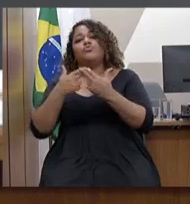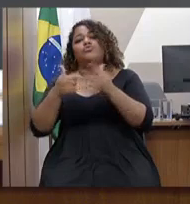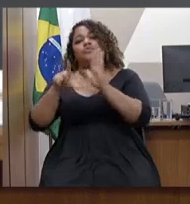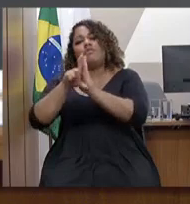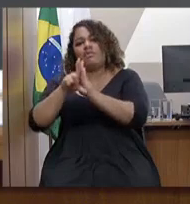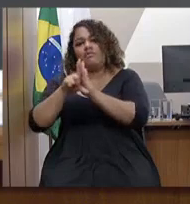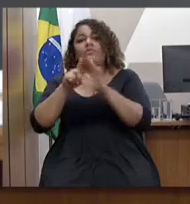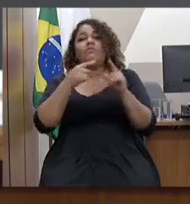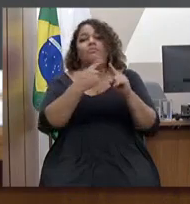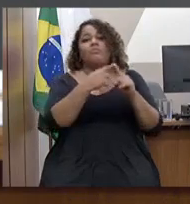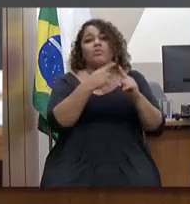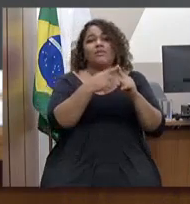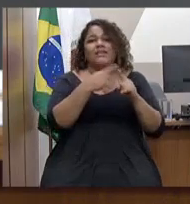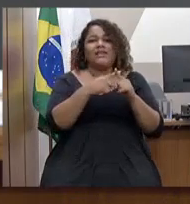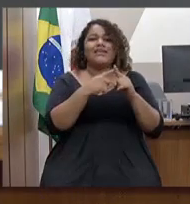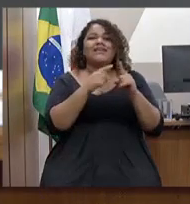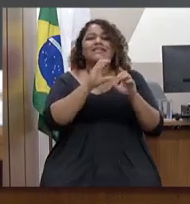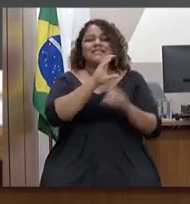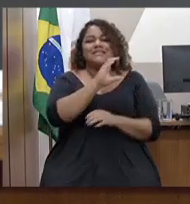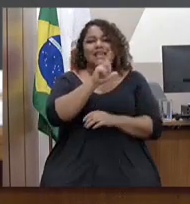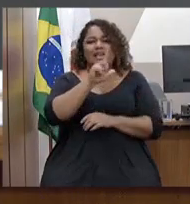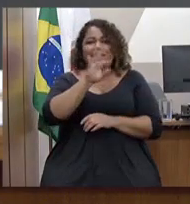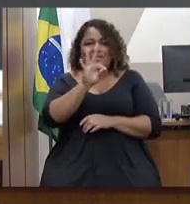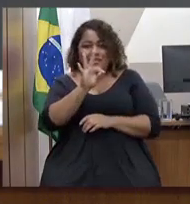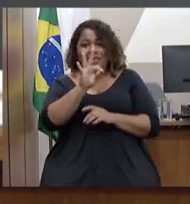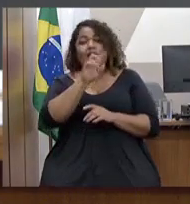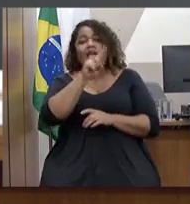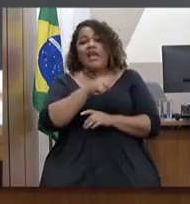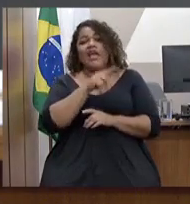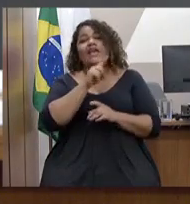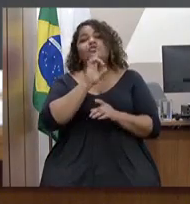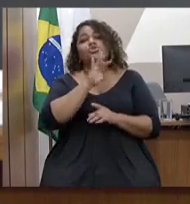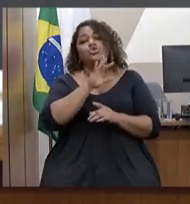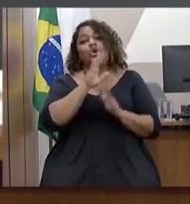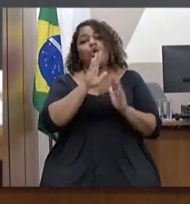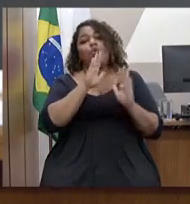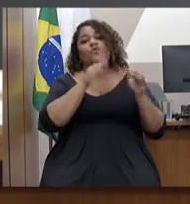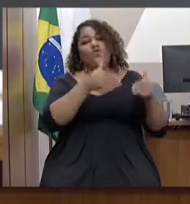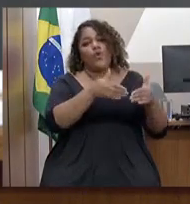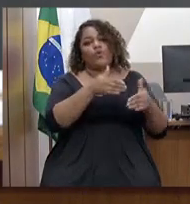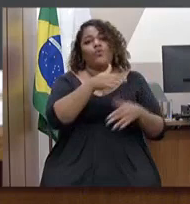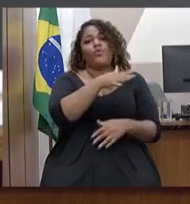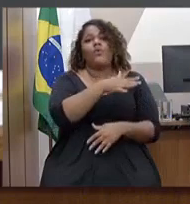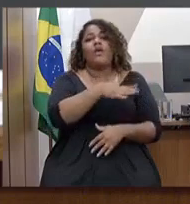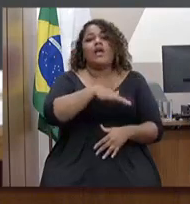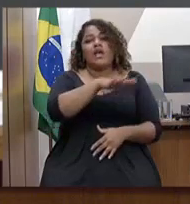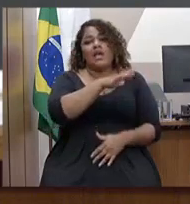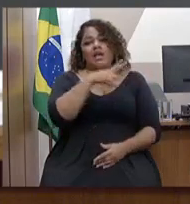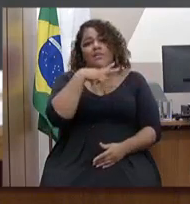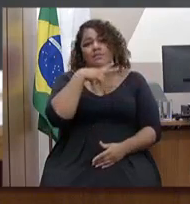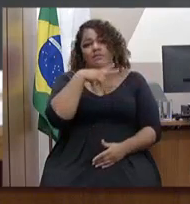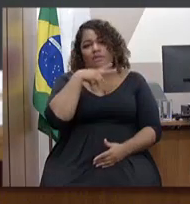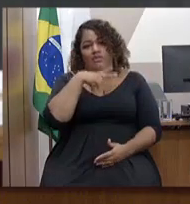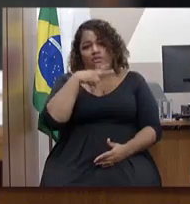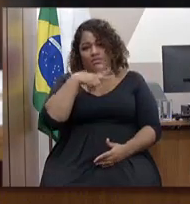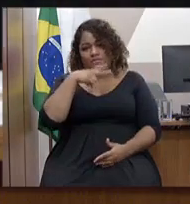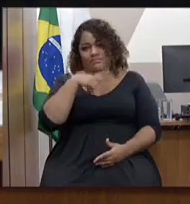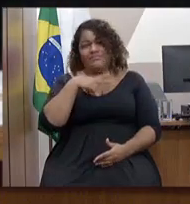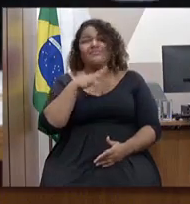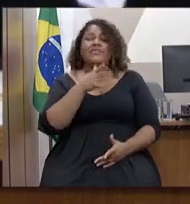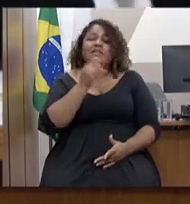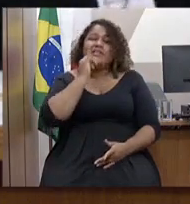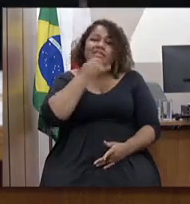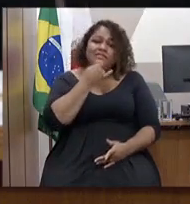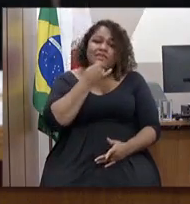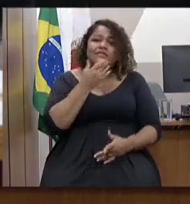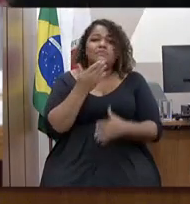se aplica ao serviço privado de contrato privado Apesar de que grande maioria das prefeituras hoje contrato os trabalhadores não mais